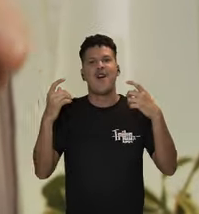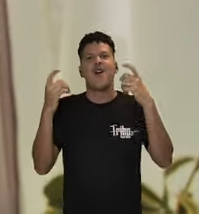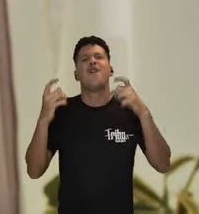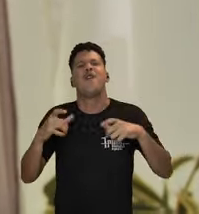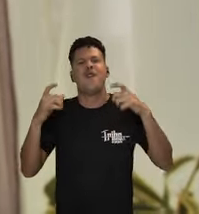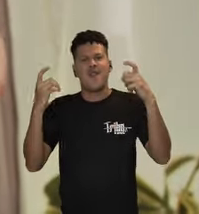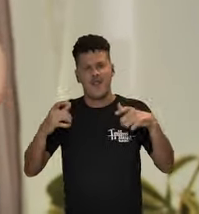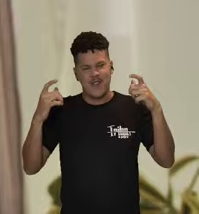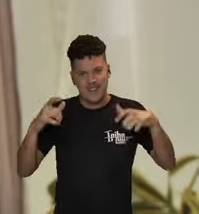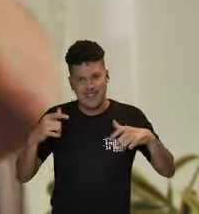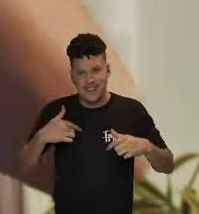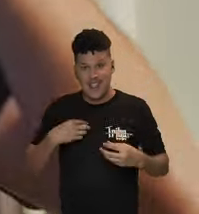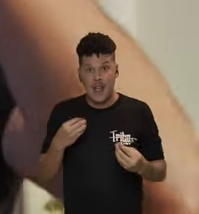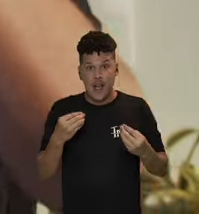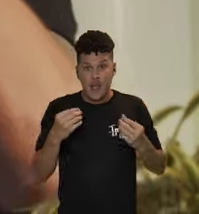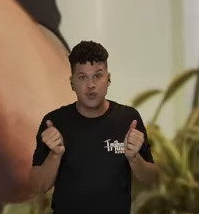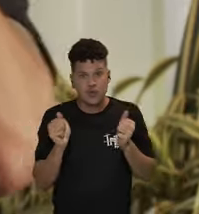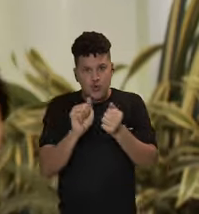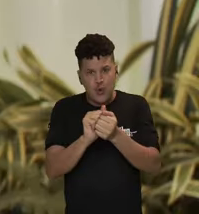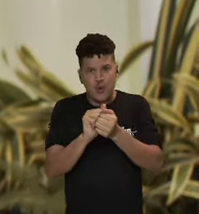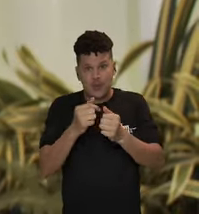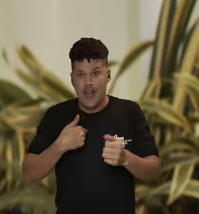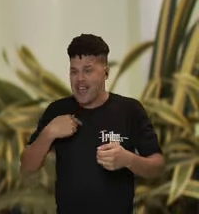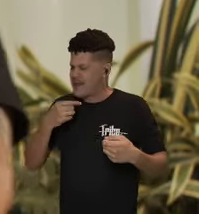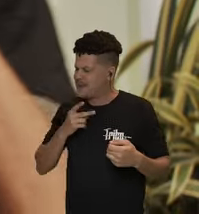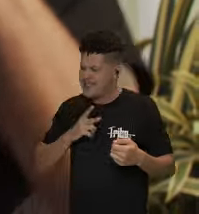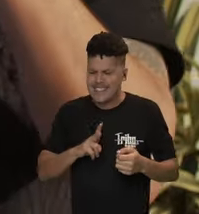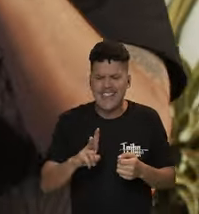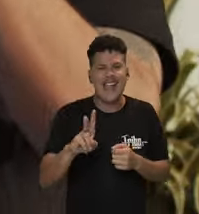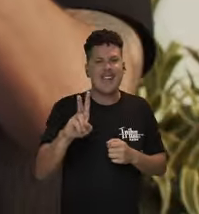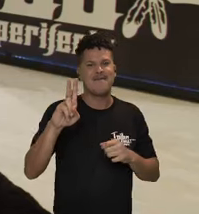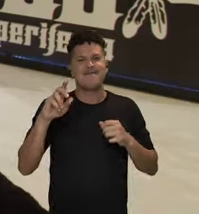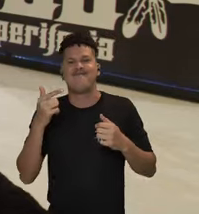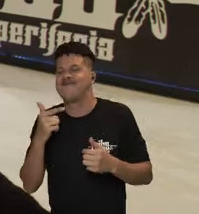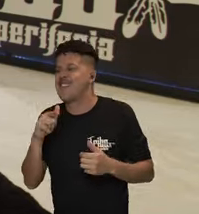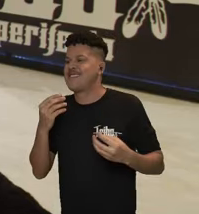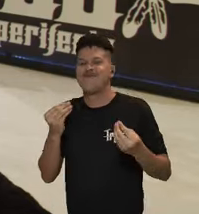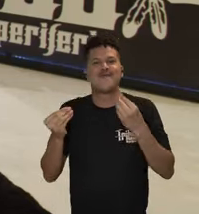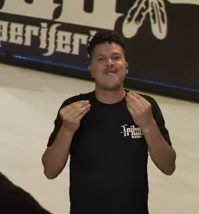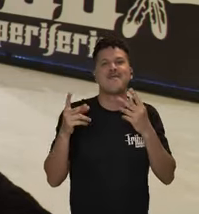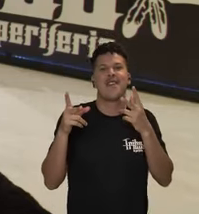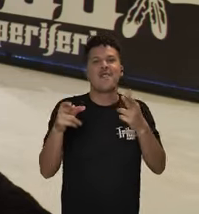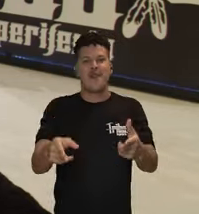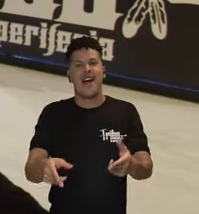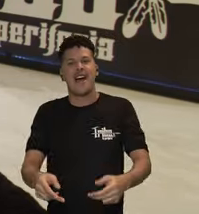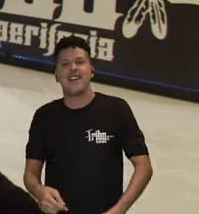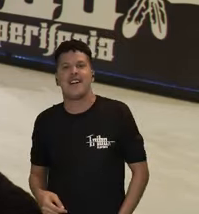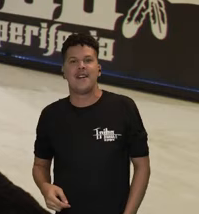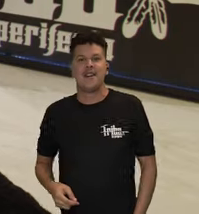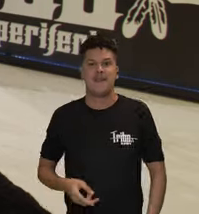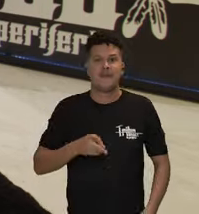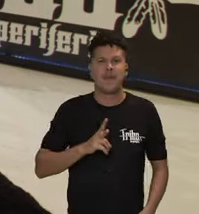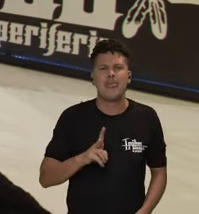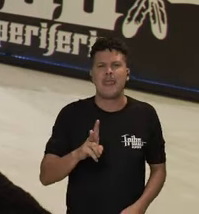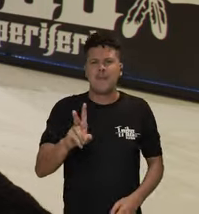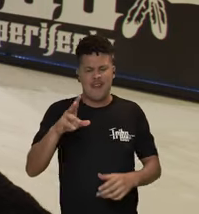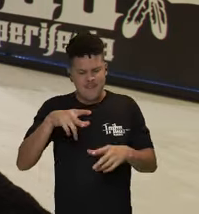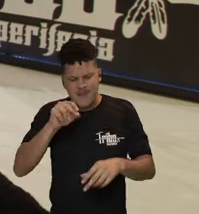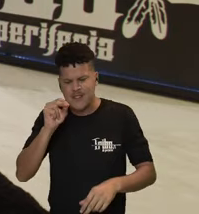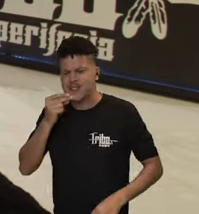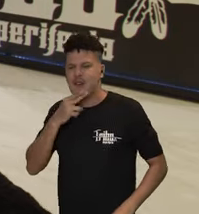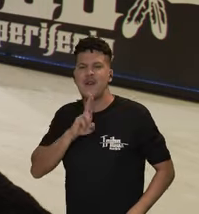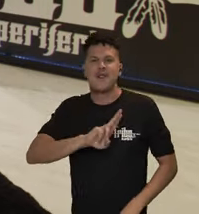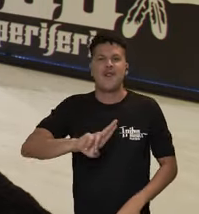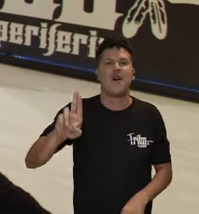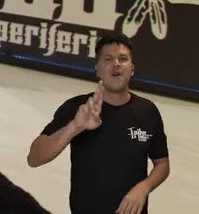foi onde. Quando tô contigo, tudo que é a nossa volta não tem valor, não. Me fica o seu nome. O